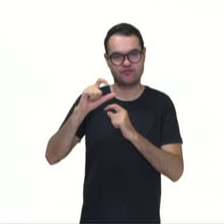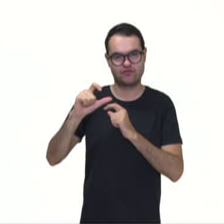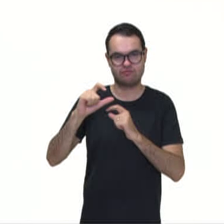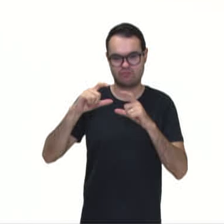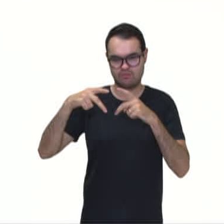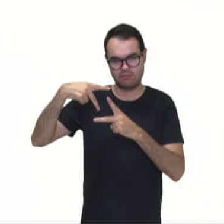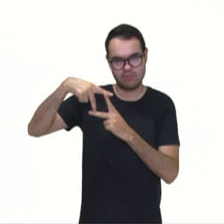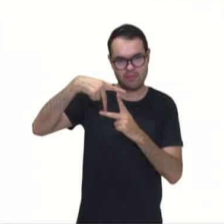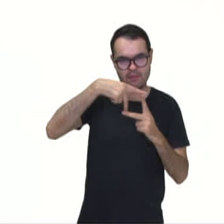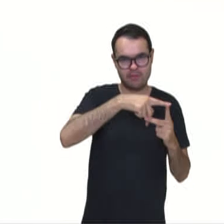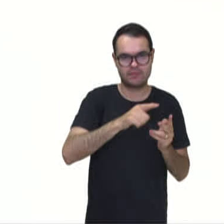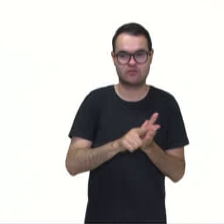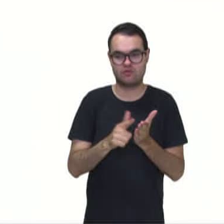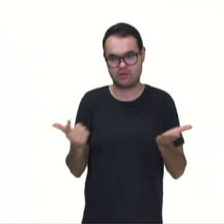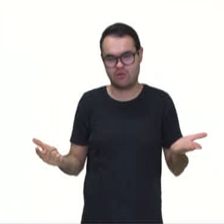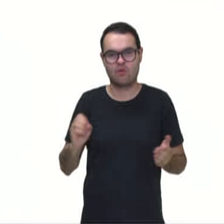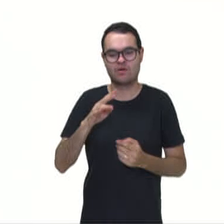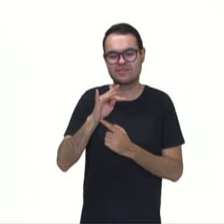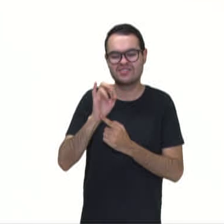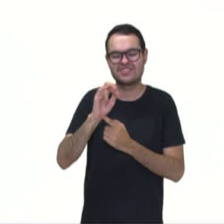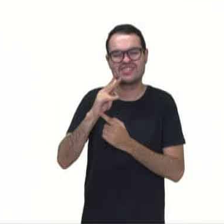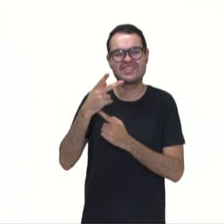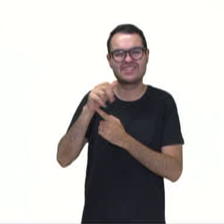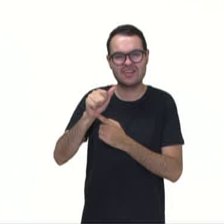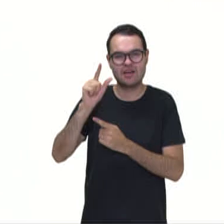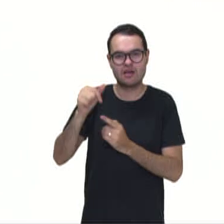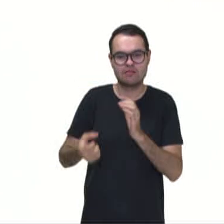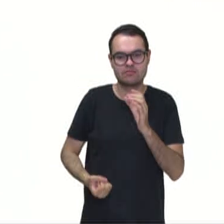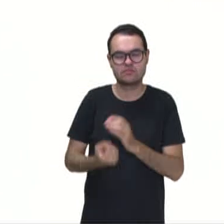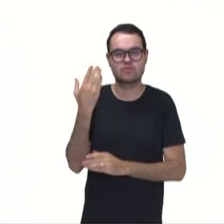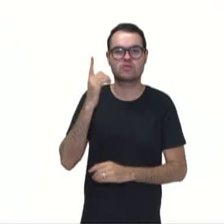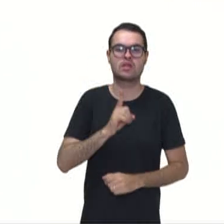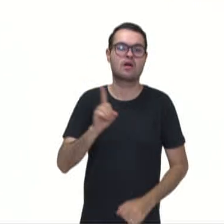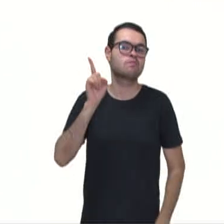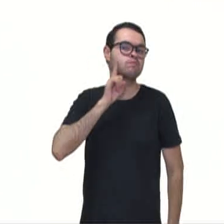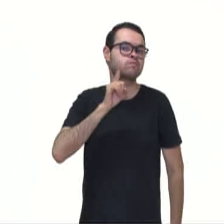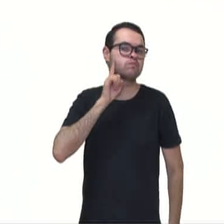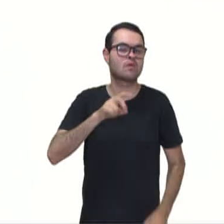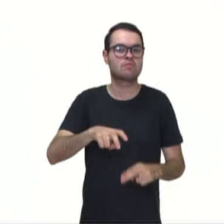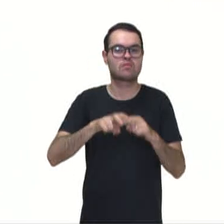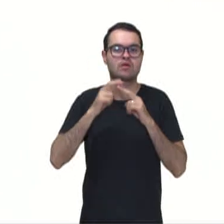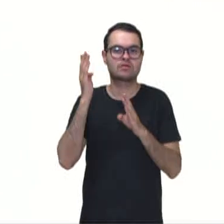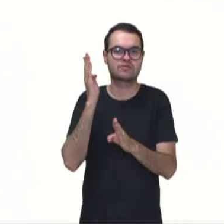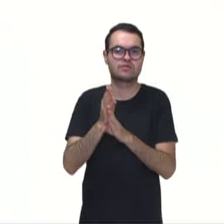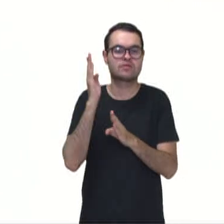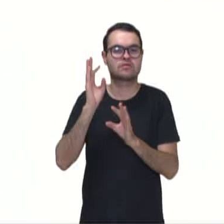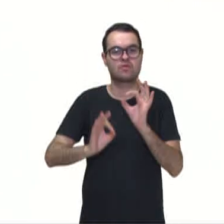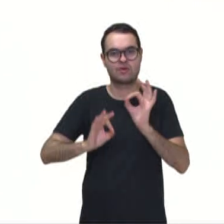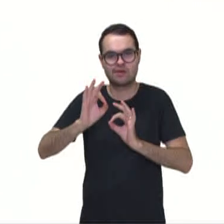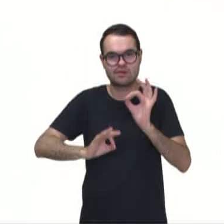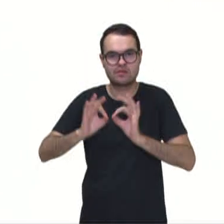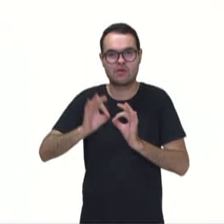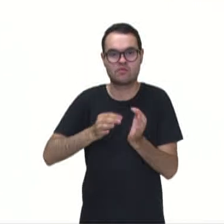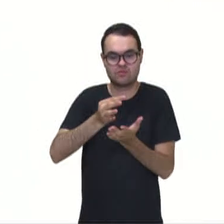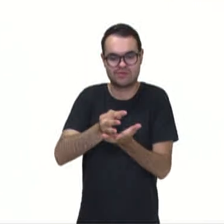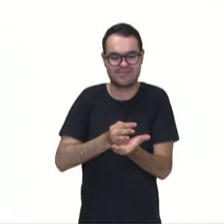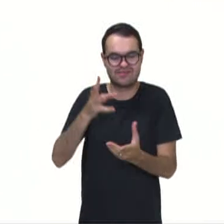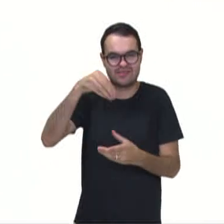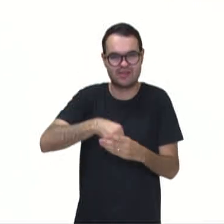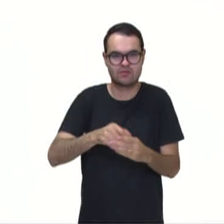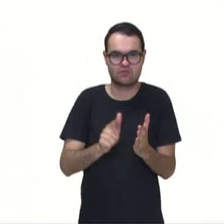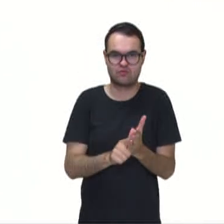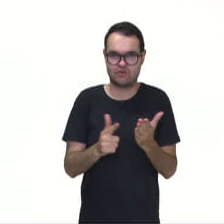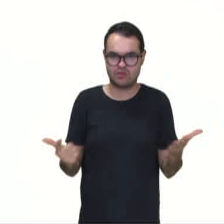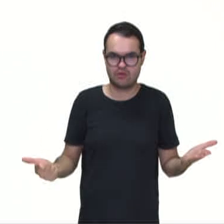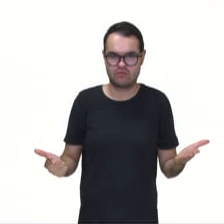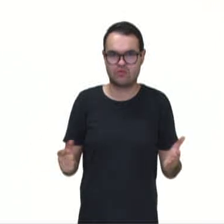como é mais conhecida, é um texto que surgiu nos Estados Unidos por causa da diagramação dos textos nos jornais.